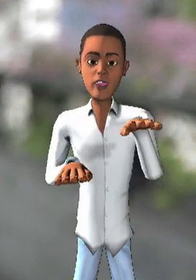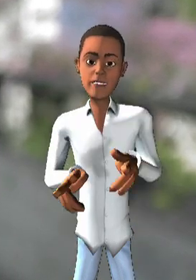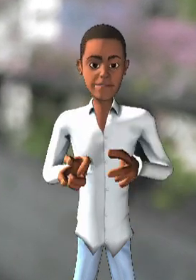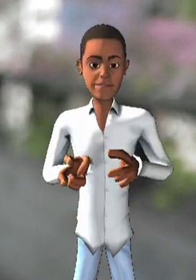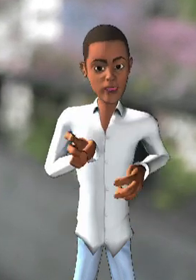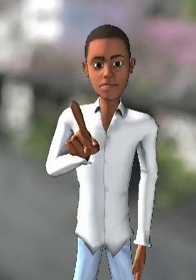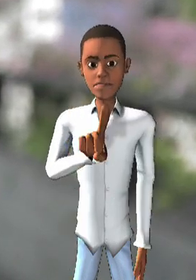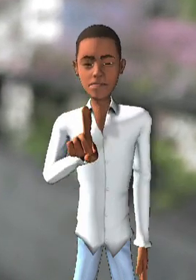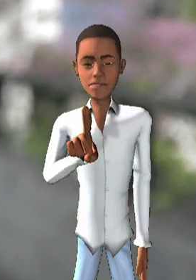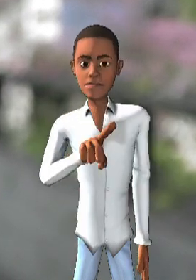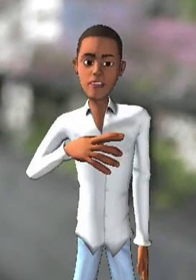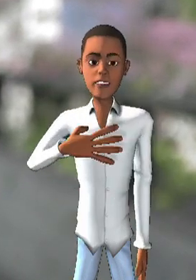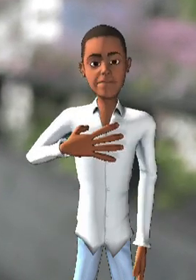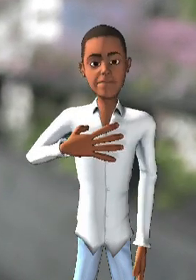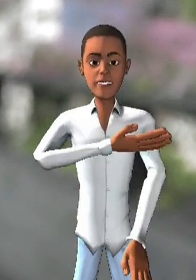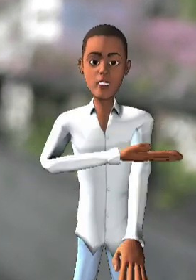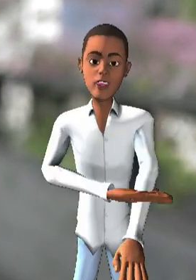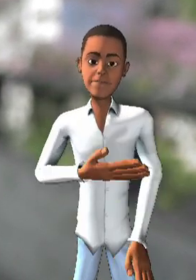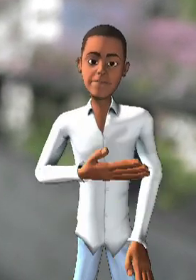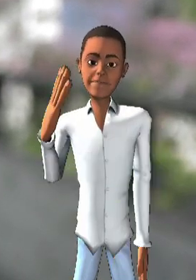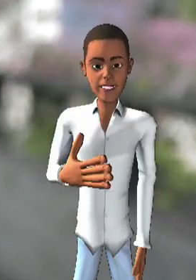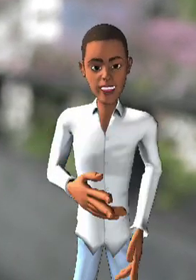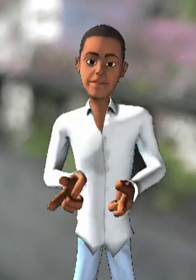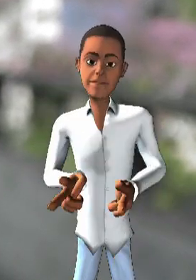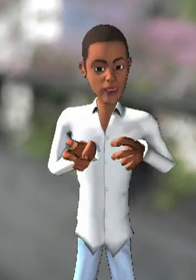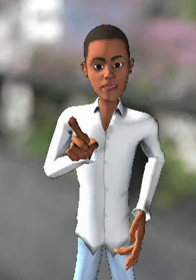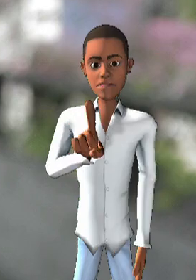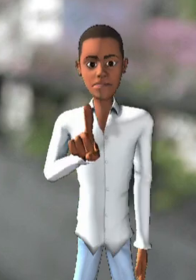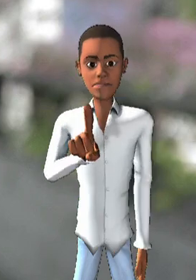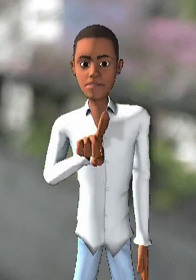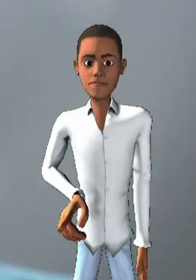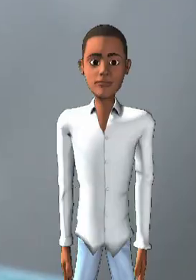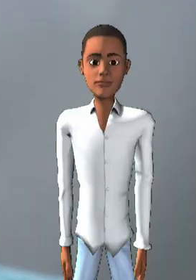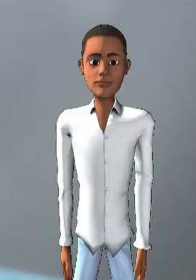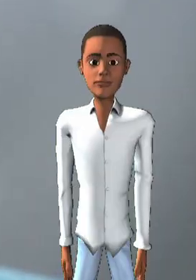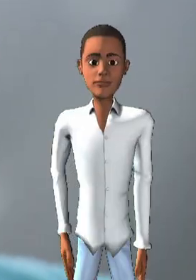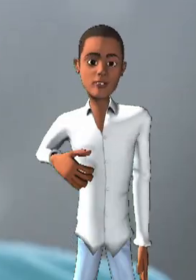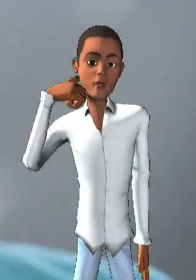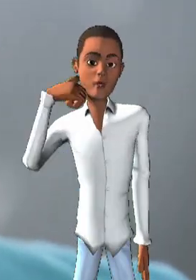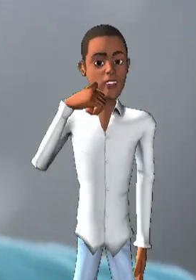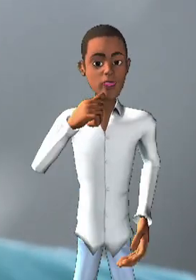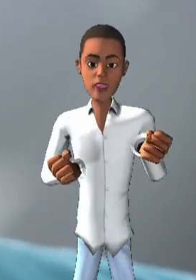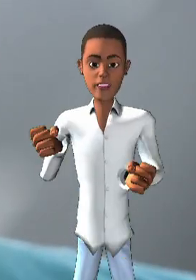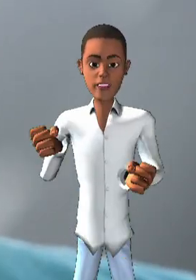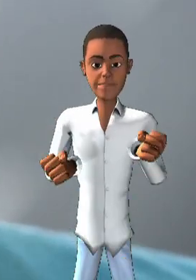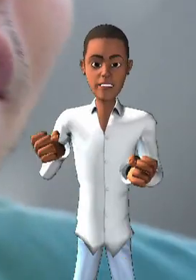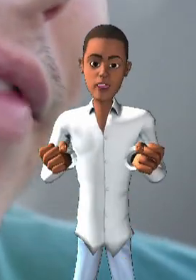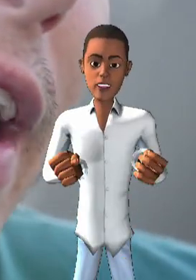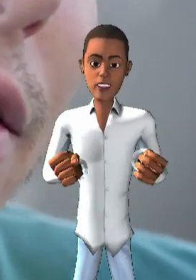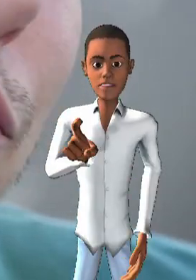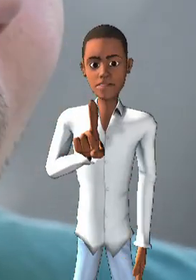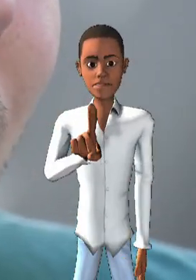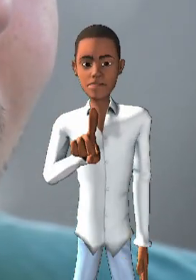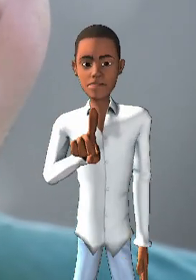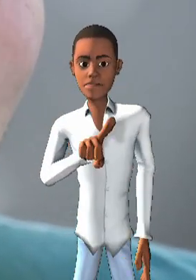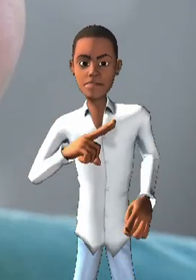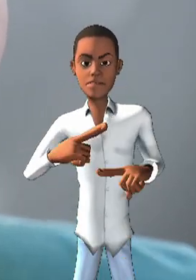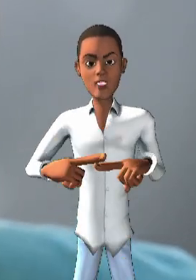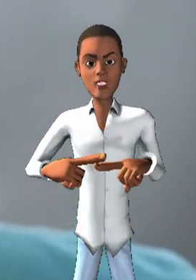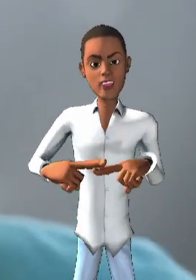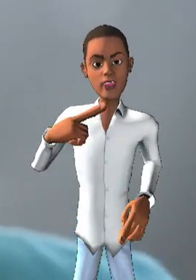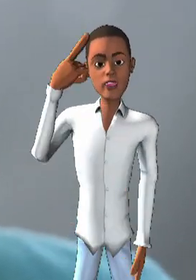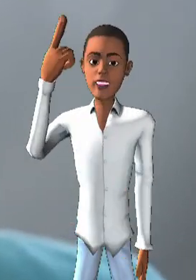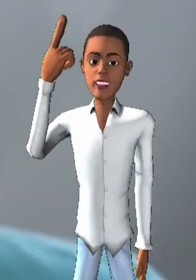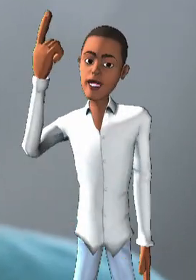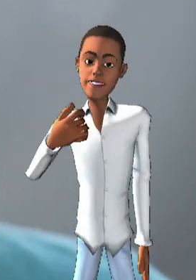acaba por automático, você vai no automático, você não pensa. Deixar a mulher dirigir o carro, você vai, assume a direção porque